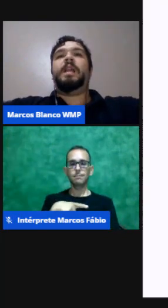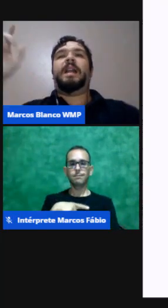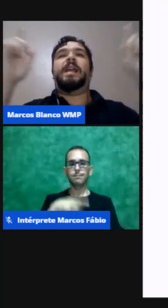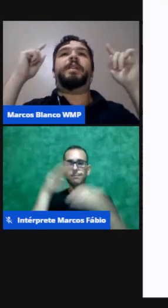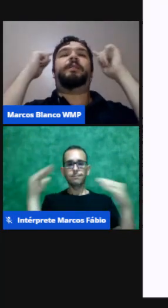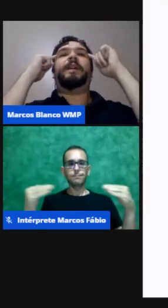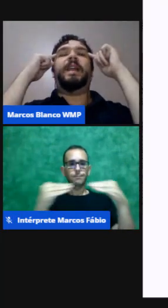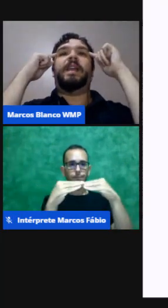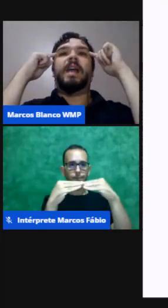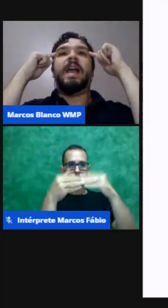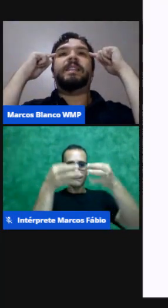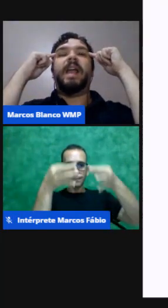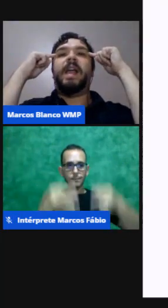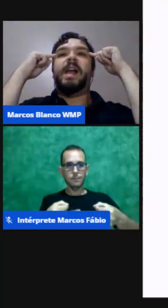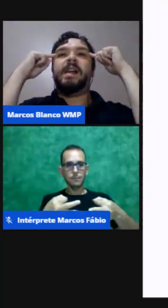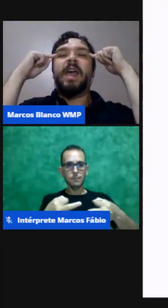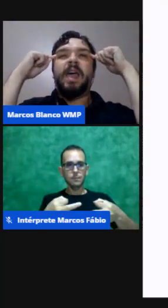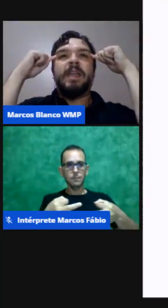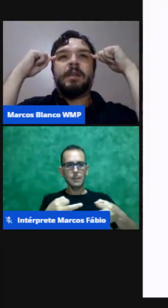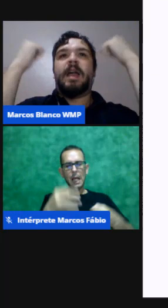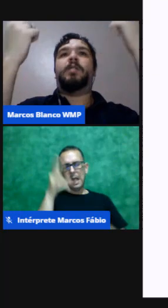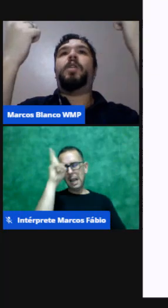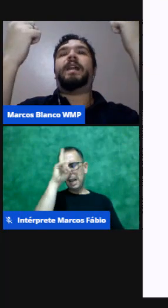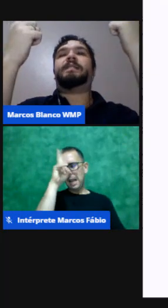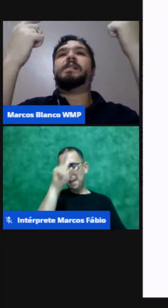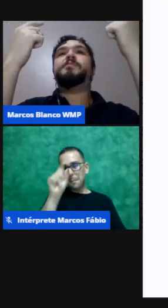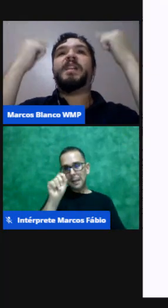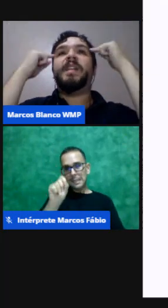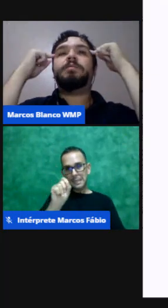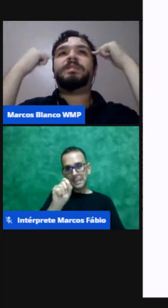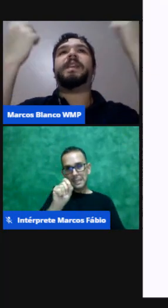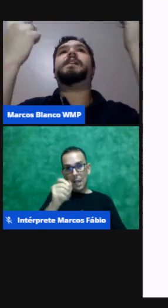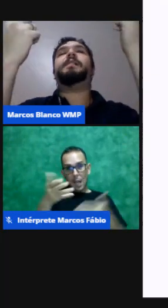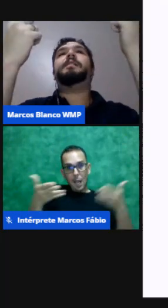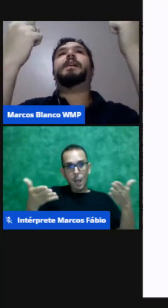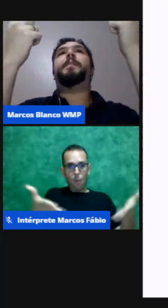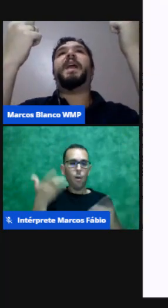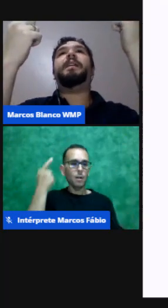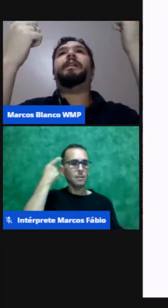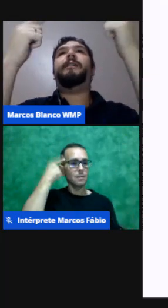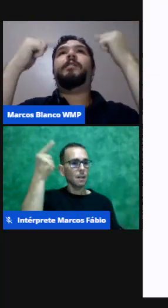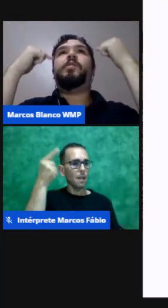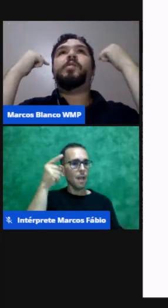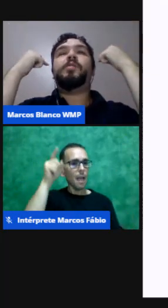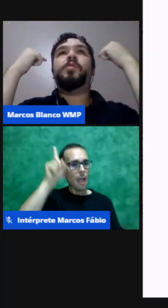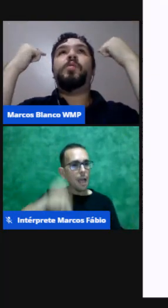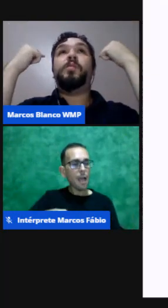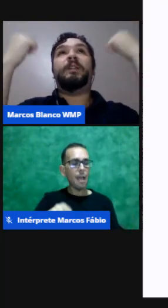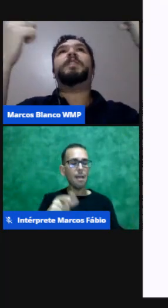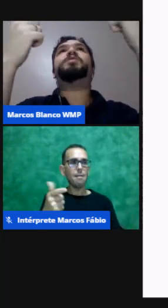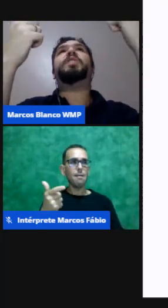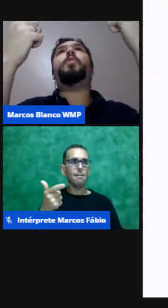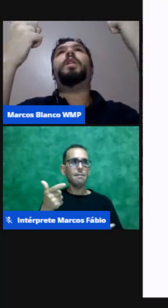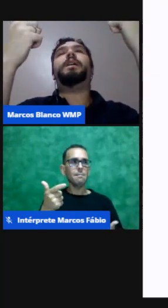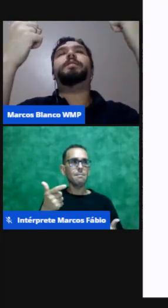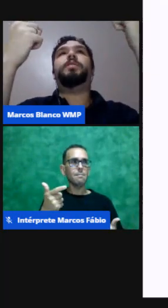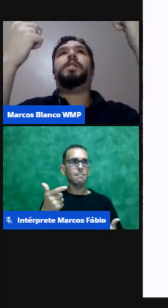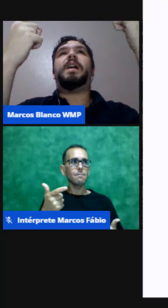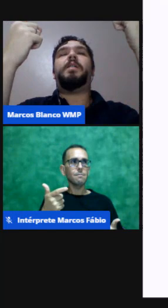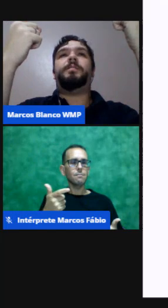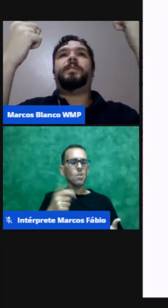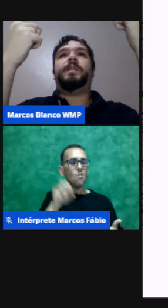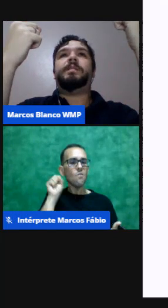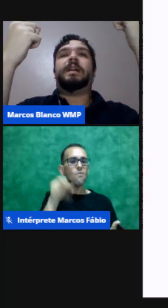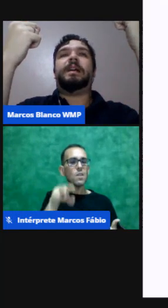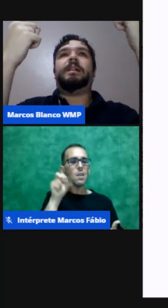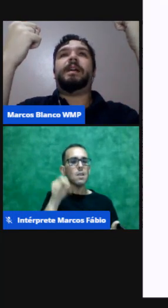local. Lembra que eu falei? A ideia agora é não ter também o vírus circulando